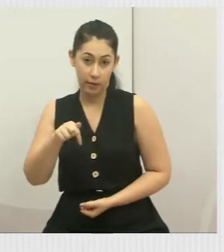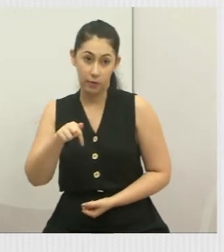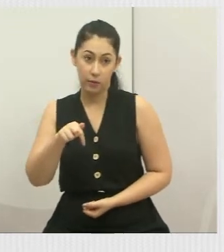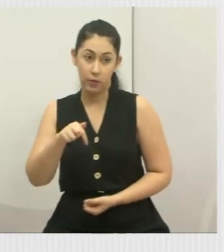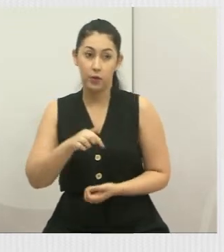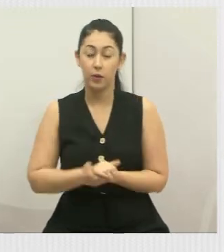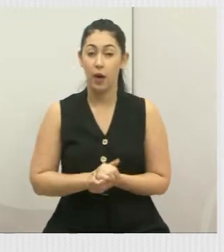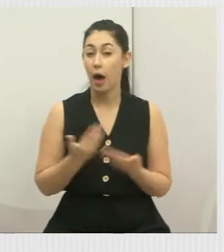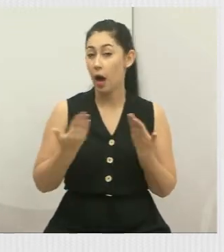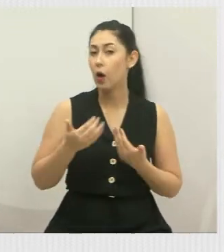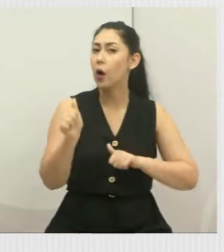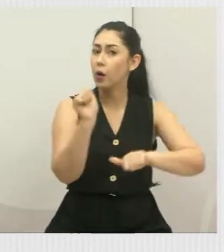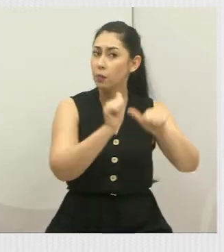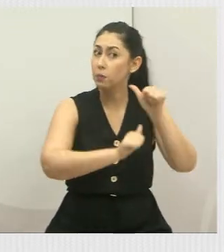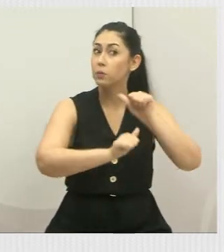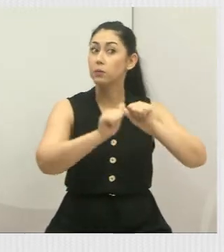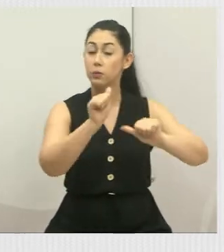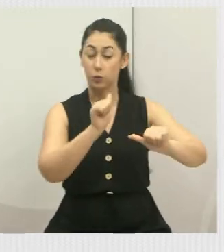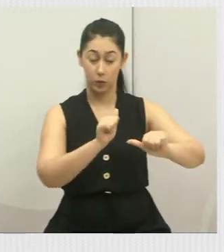pelo novo marco